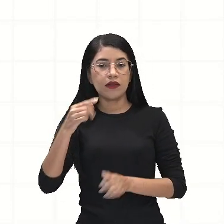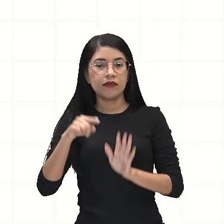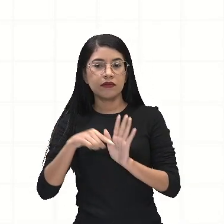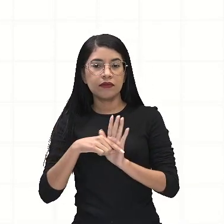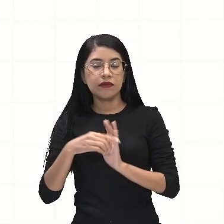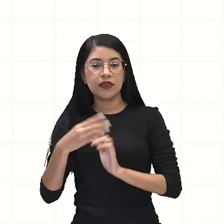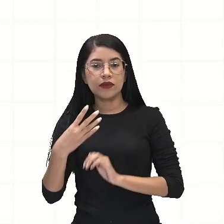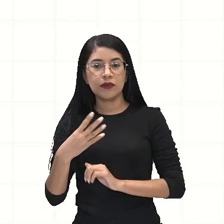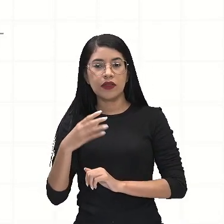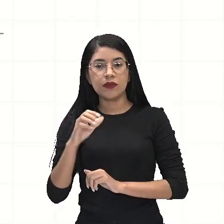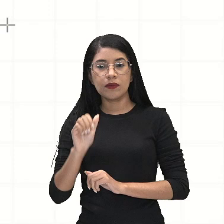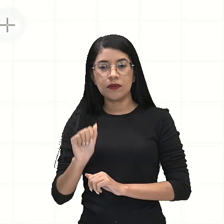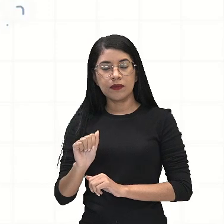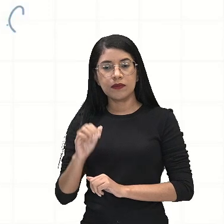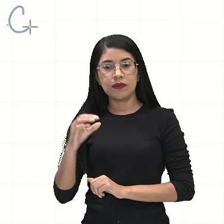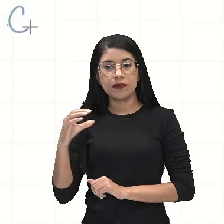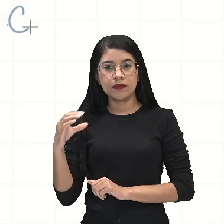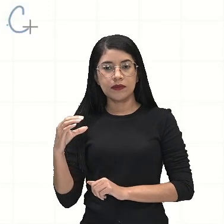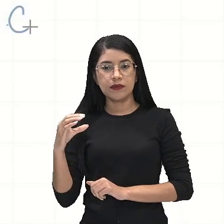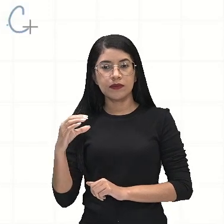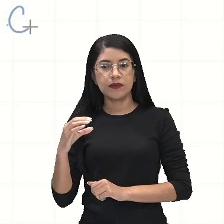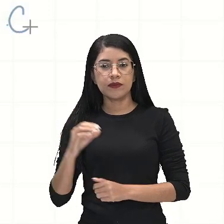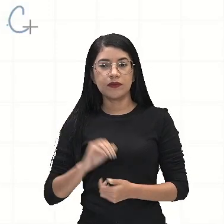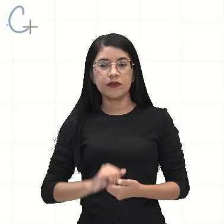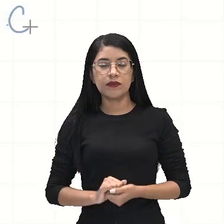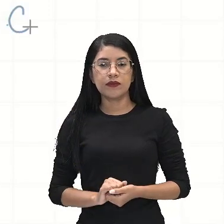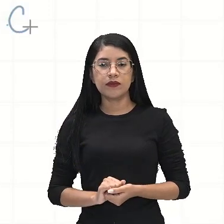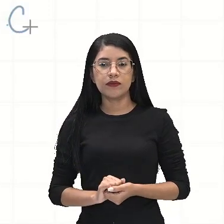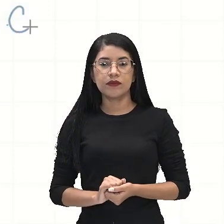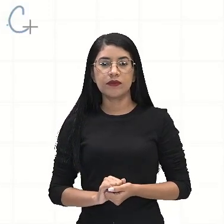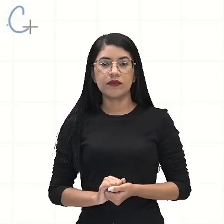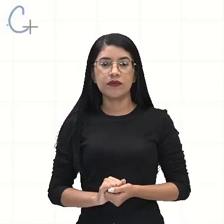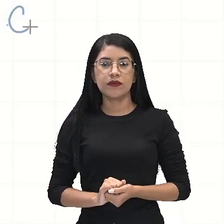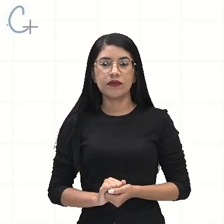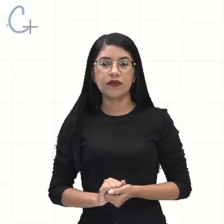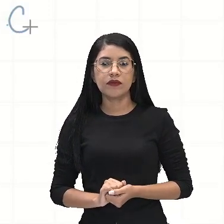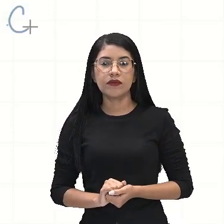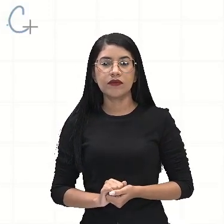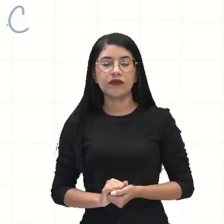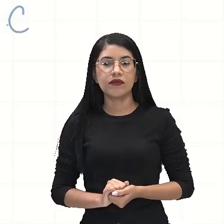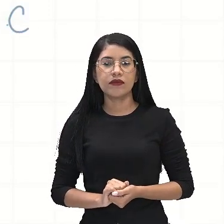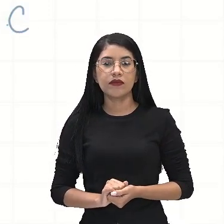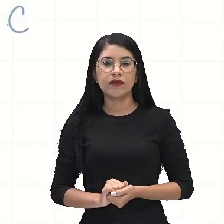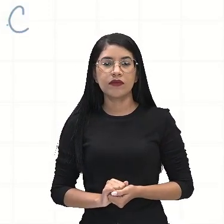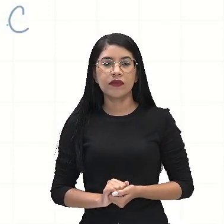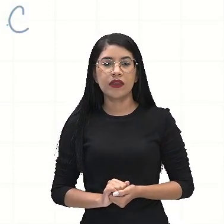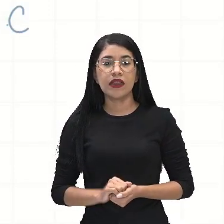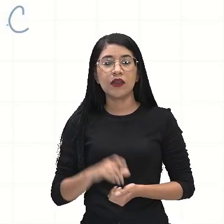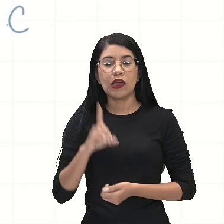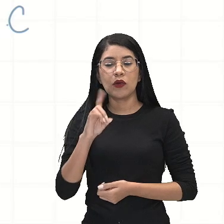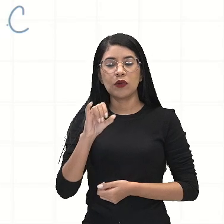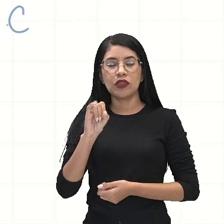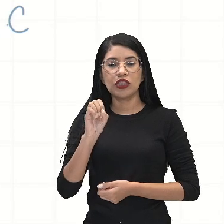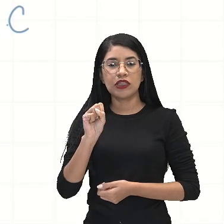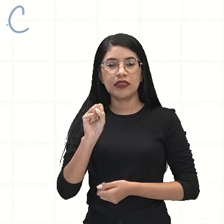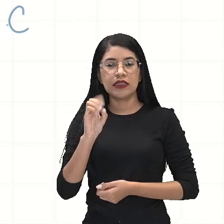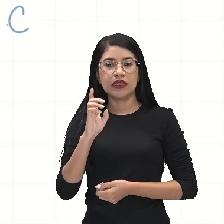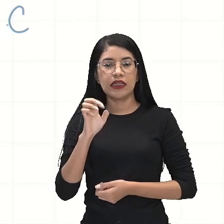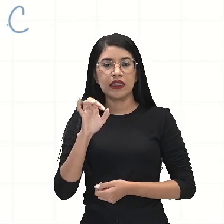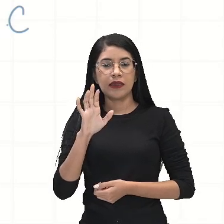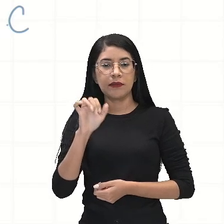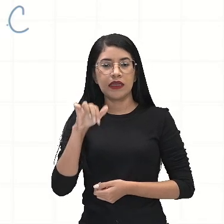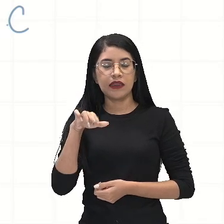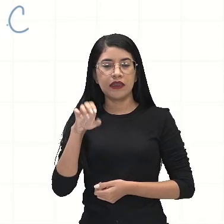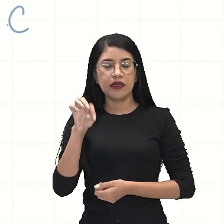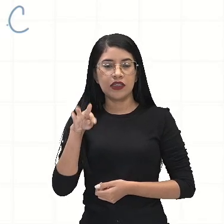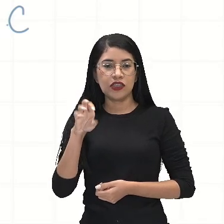4 vezes o a vezes o c, ele é chamado de discriminante. E esse